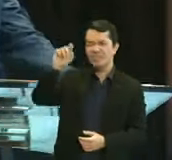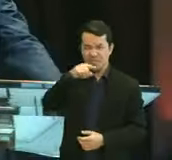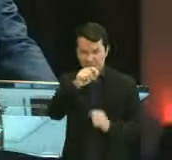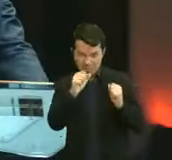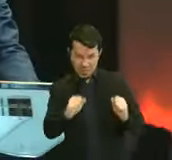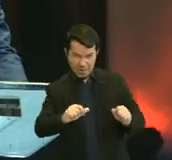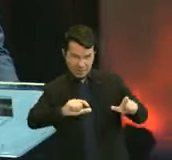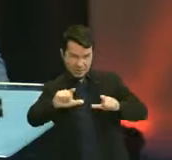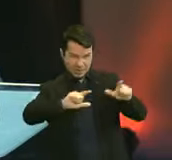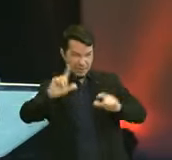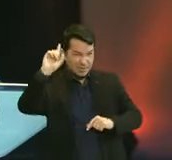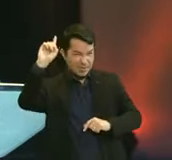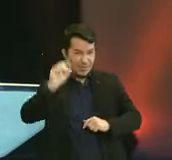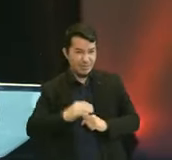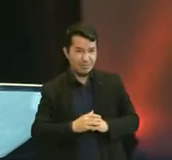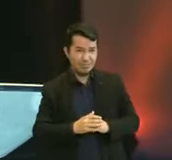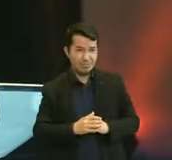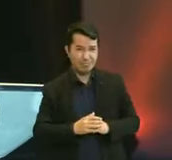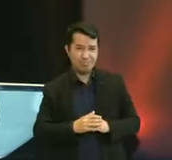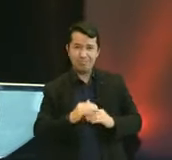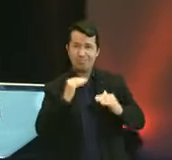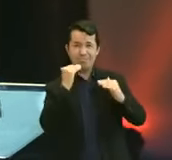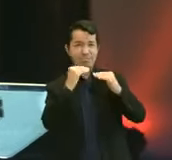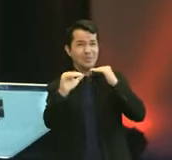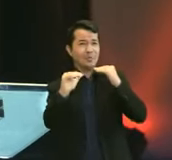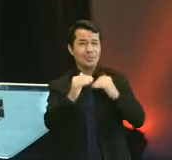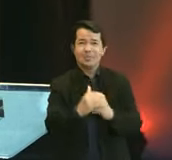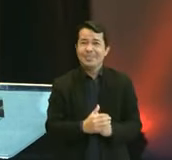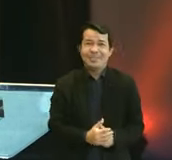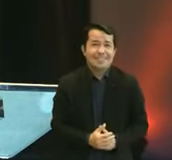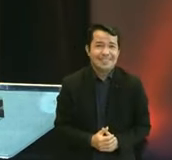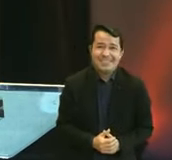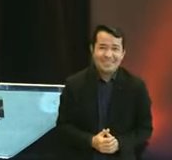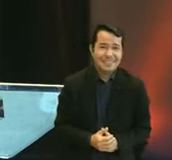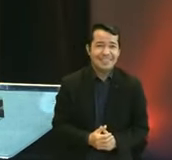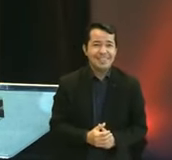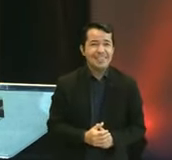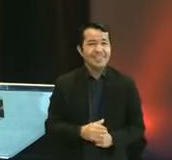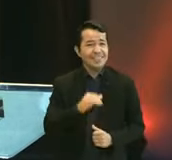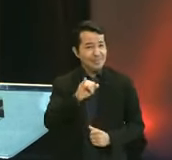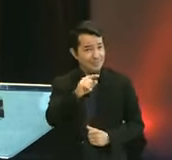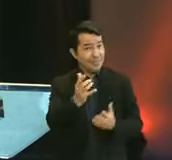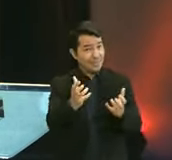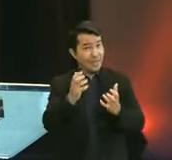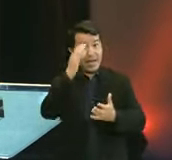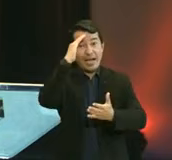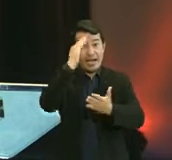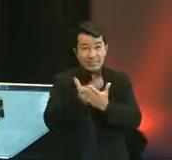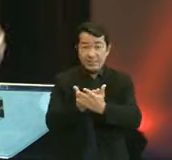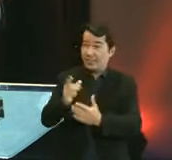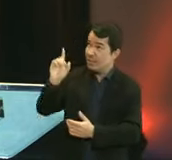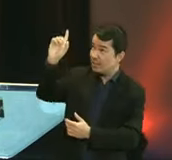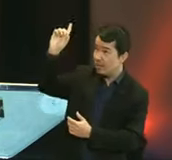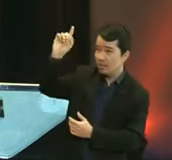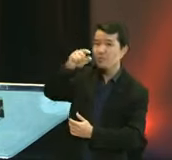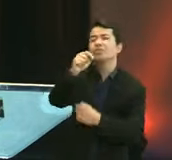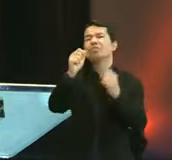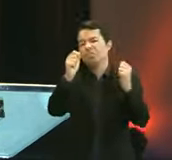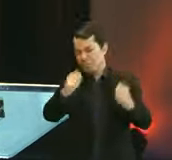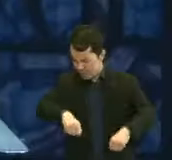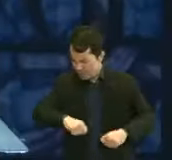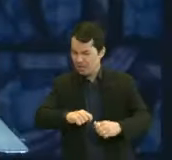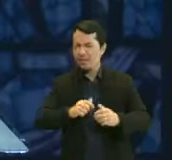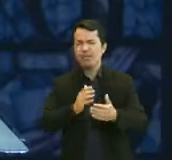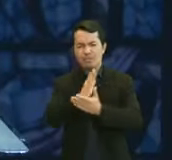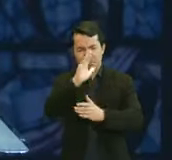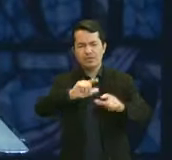Eu creio que um dos desafios do ministério é levantar pessoas. Normalmente as pessoas nos